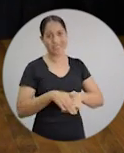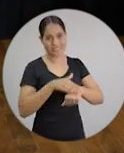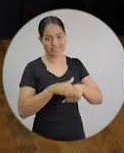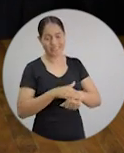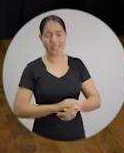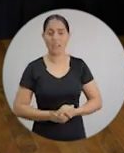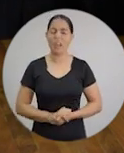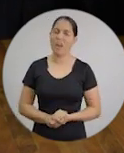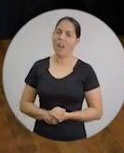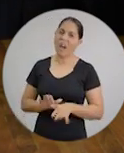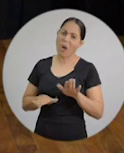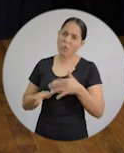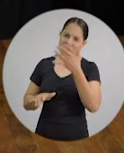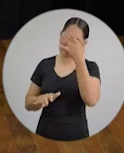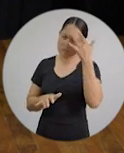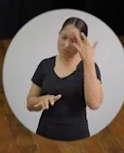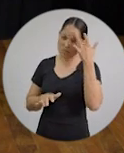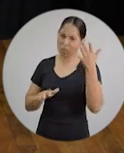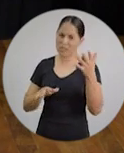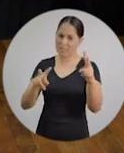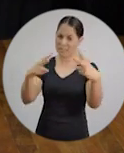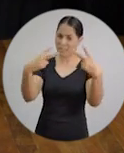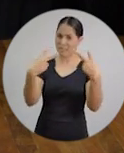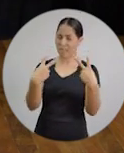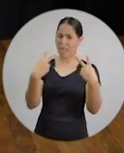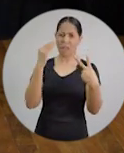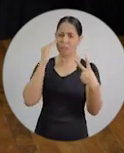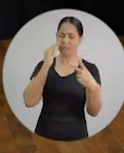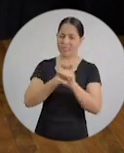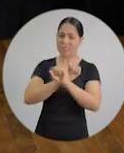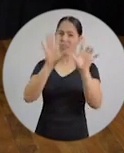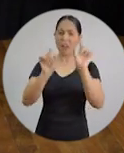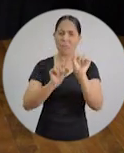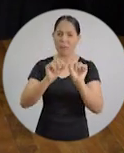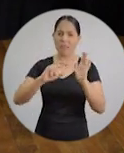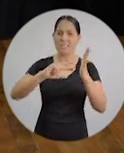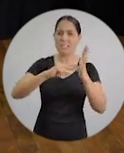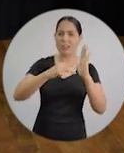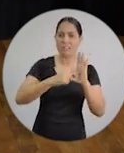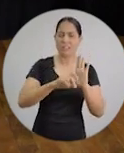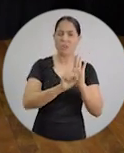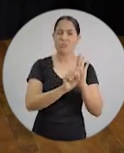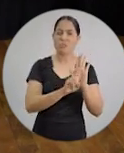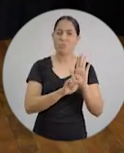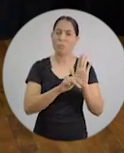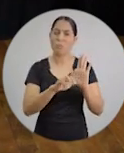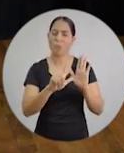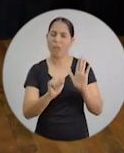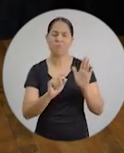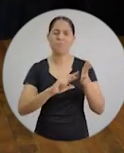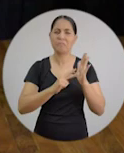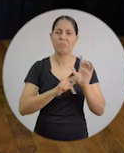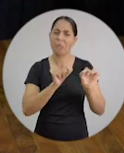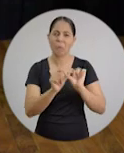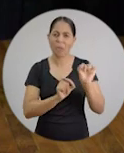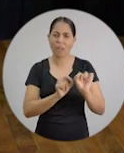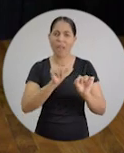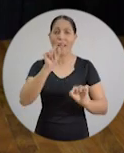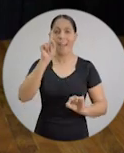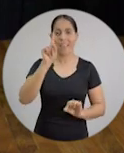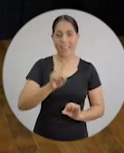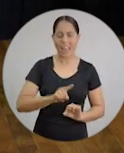agradeço o convite e a oportunidade de estar aqui. Muita gente que está assistindo a gente pode não entender o que significa esta súmula. É